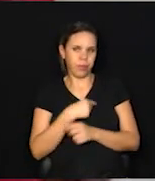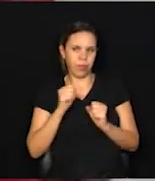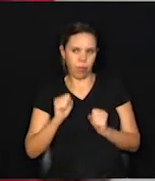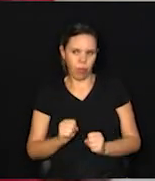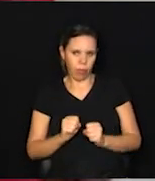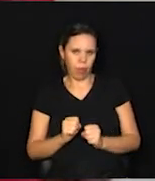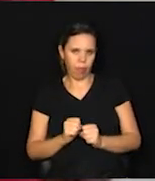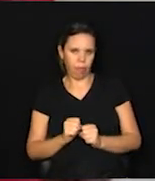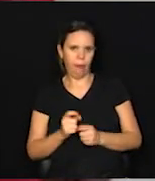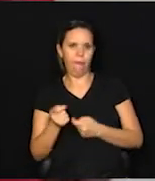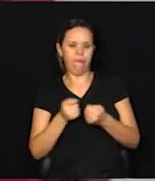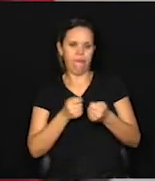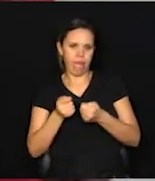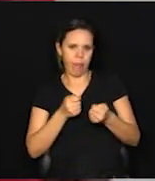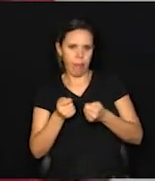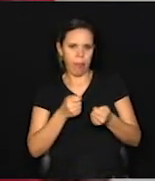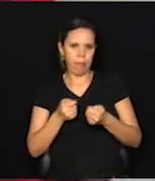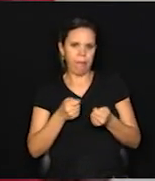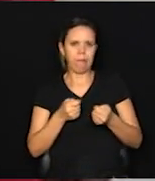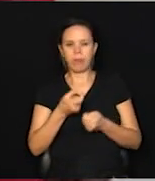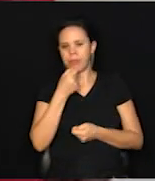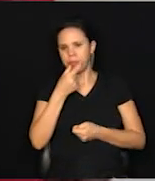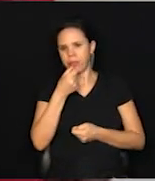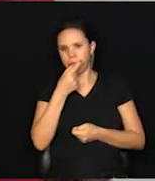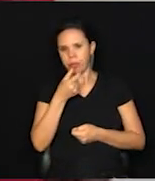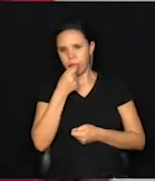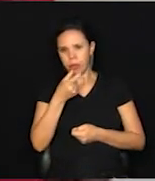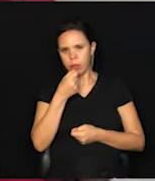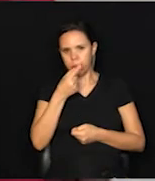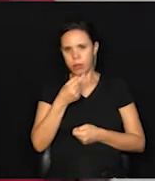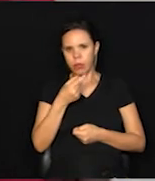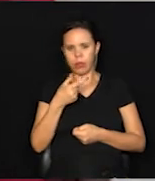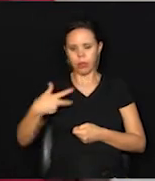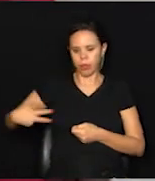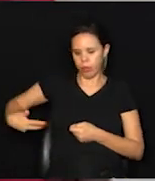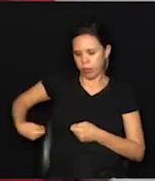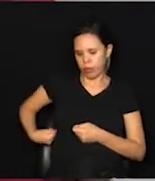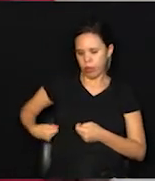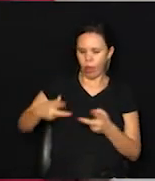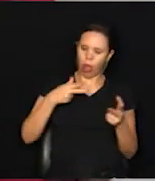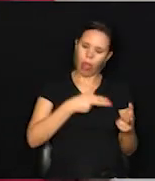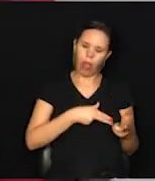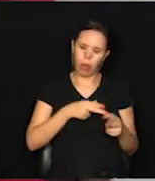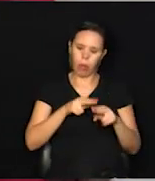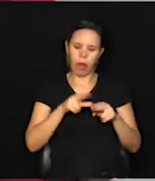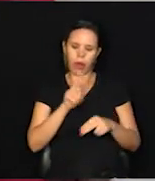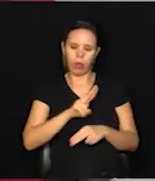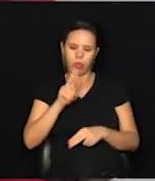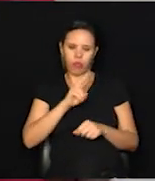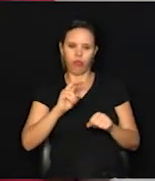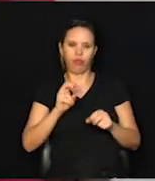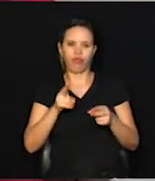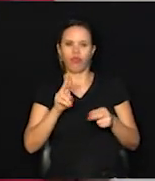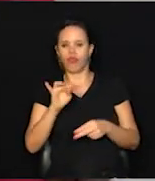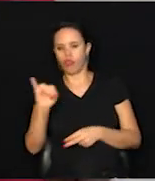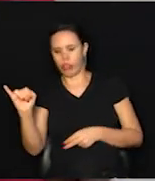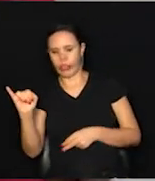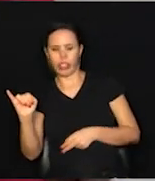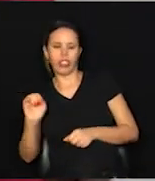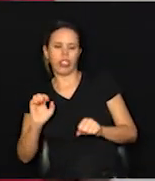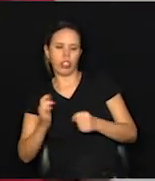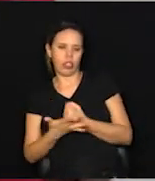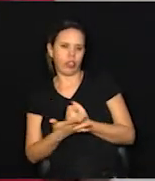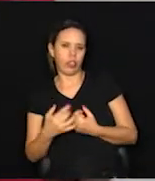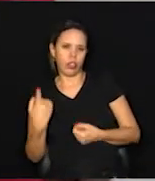pudesse economizar as medicações anestésicas para uso nas UTIs COVID. Então, foi uma estratégia para